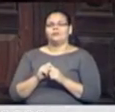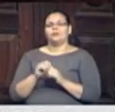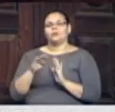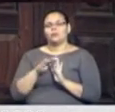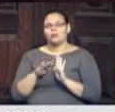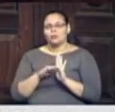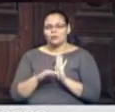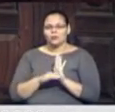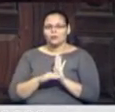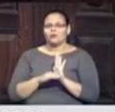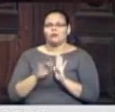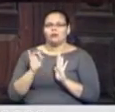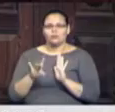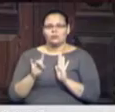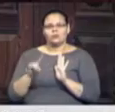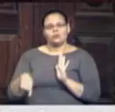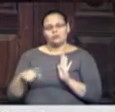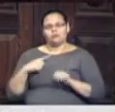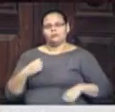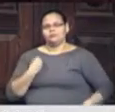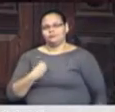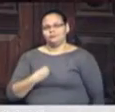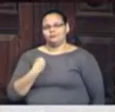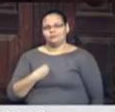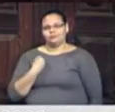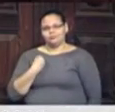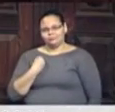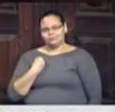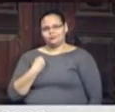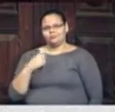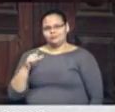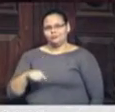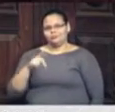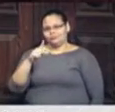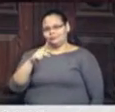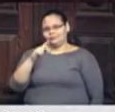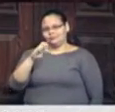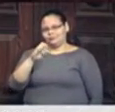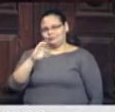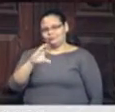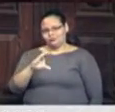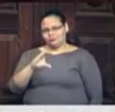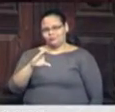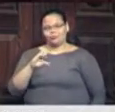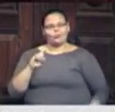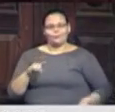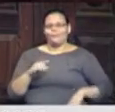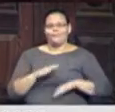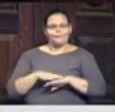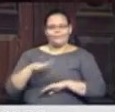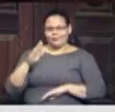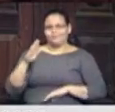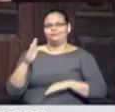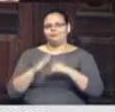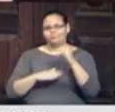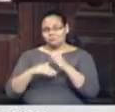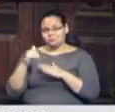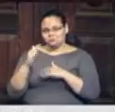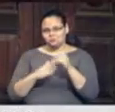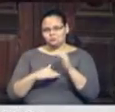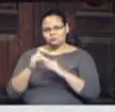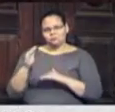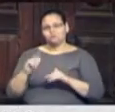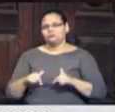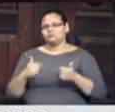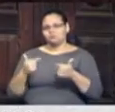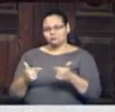com a participação da técnica, por mais competente e eficaz que seja a